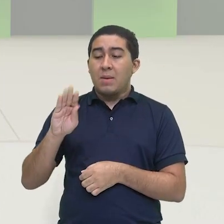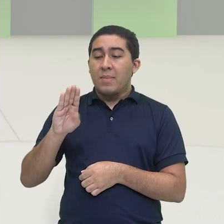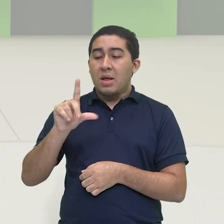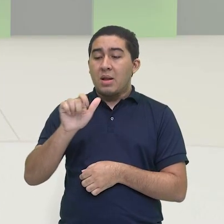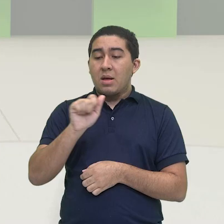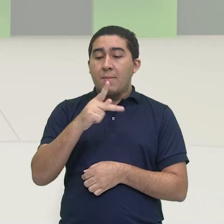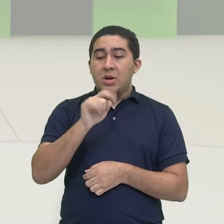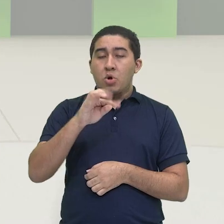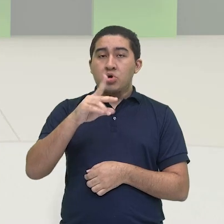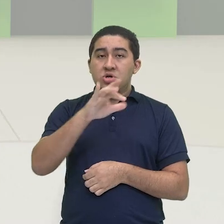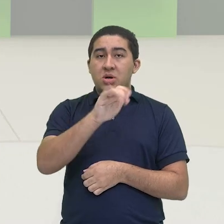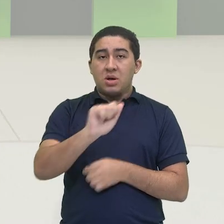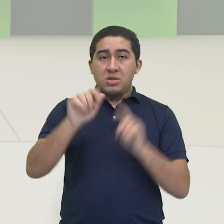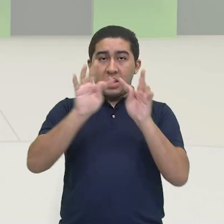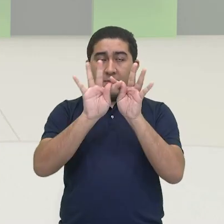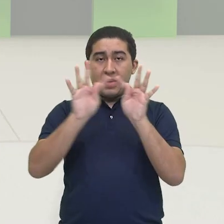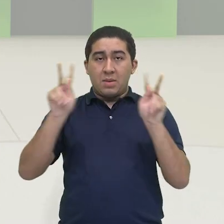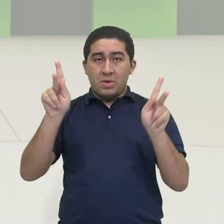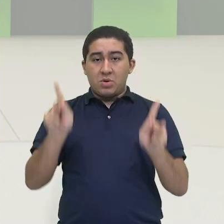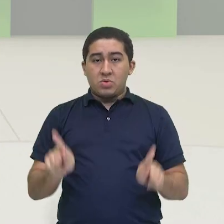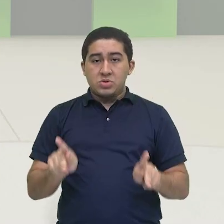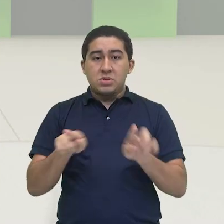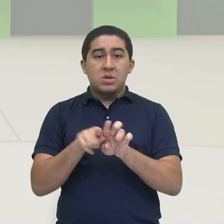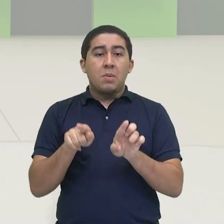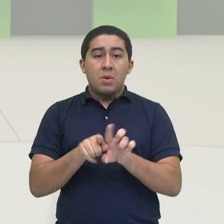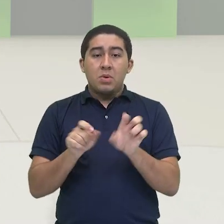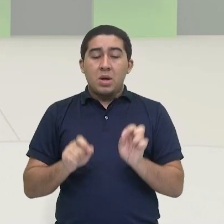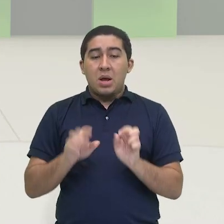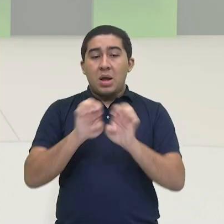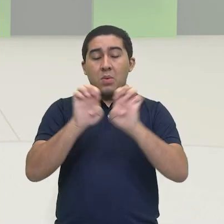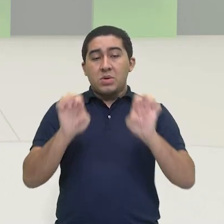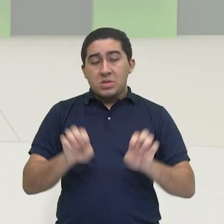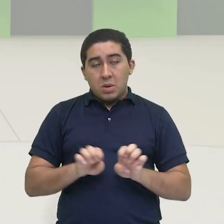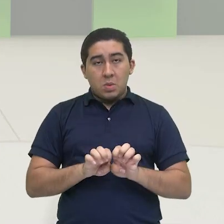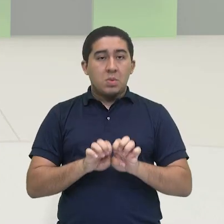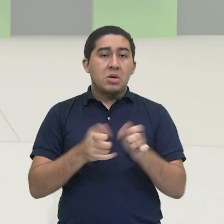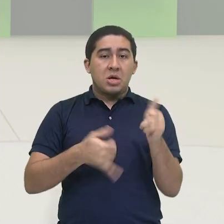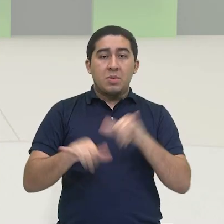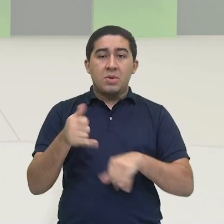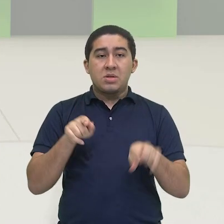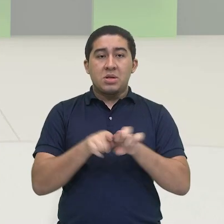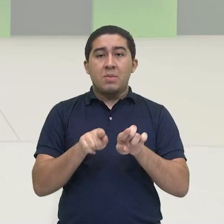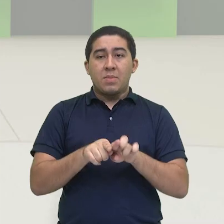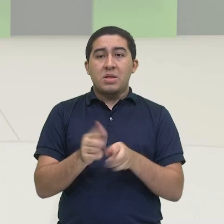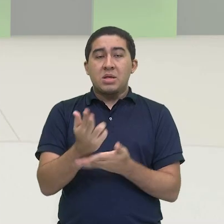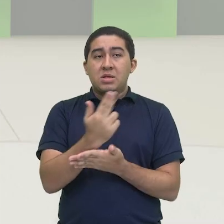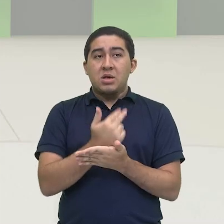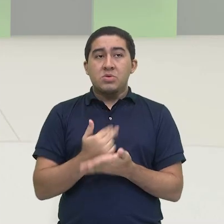químicas, as equações químicas, desenhos e cálculos também, ok?